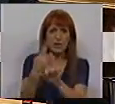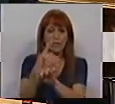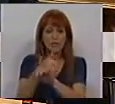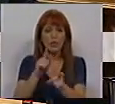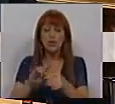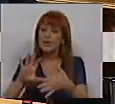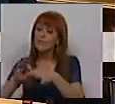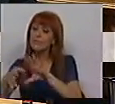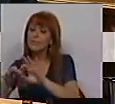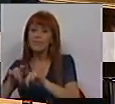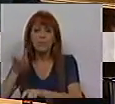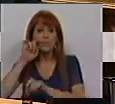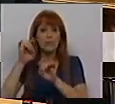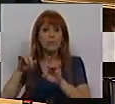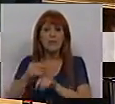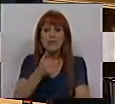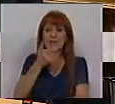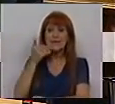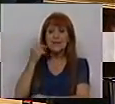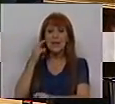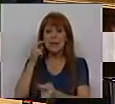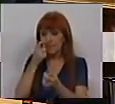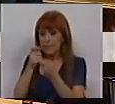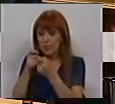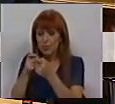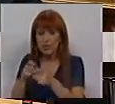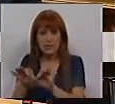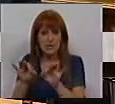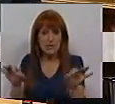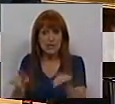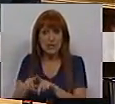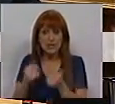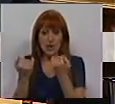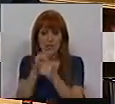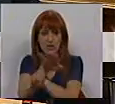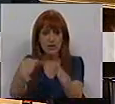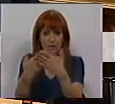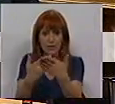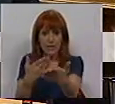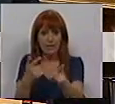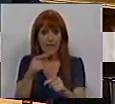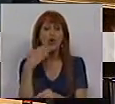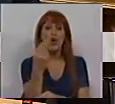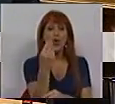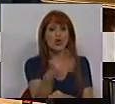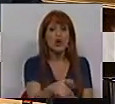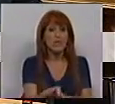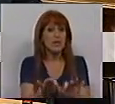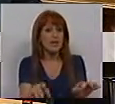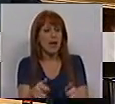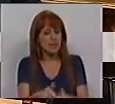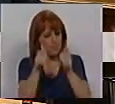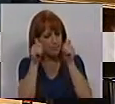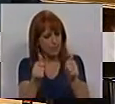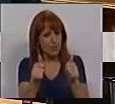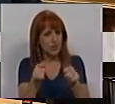que articule a prevenção precoce e de proximidade, de modo a que as mensagens cheguem aos jovens de forma